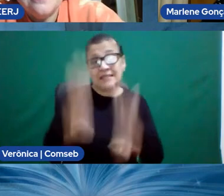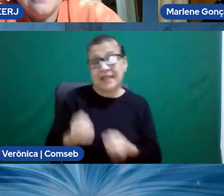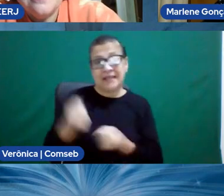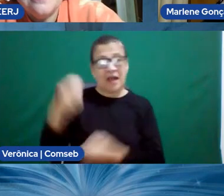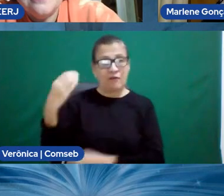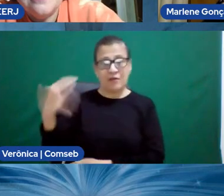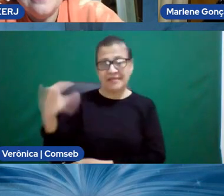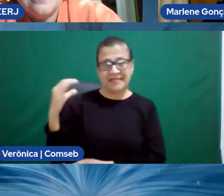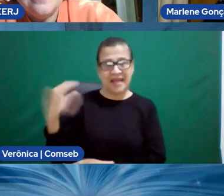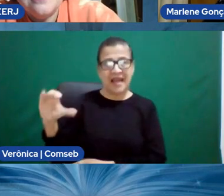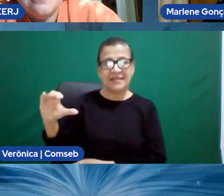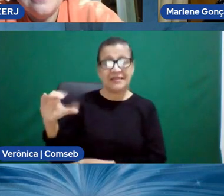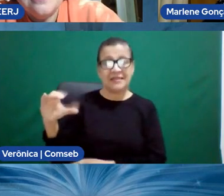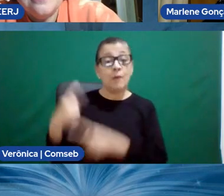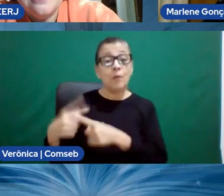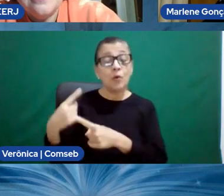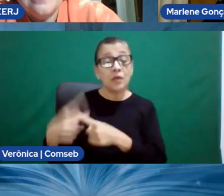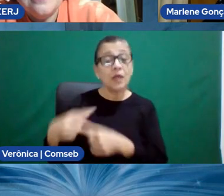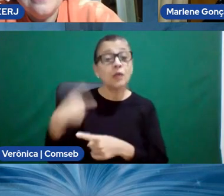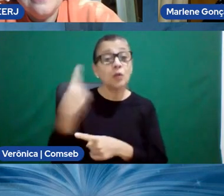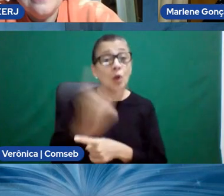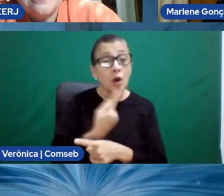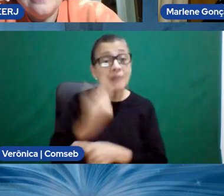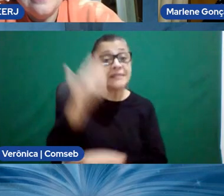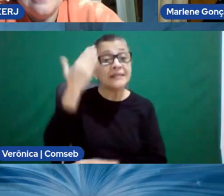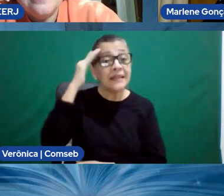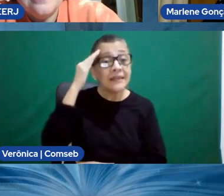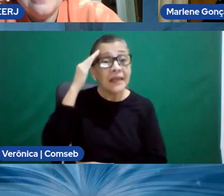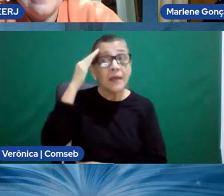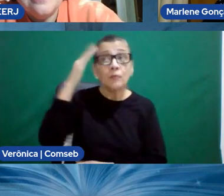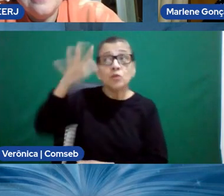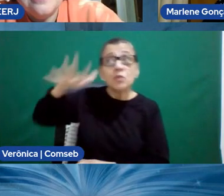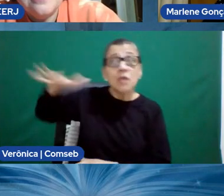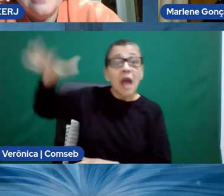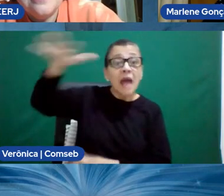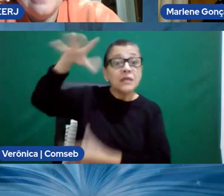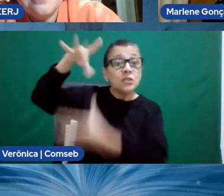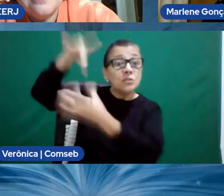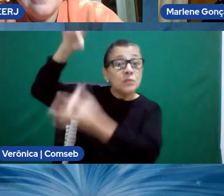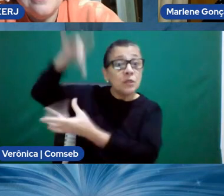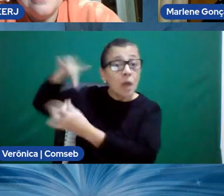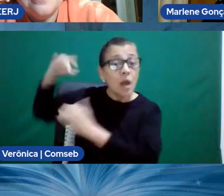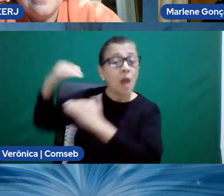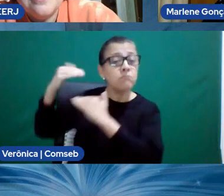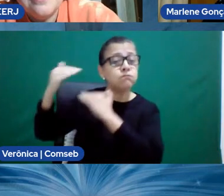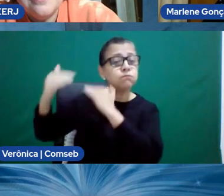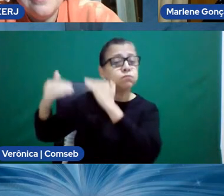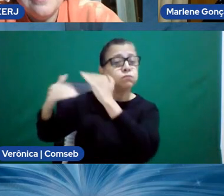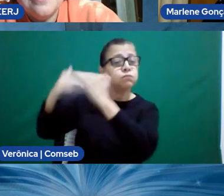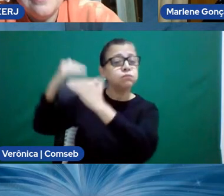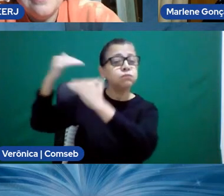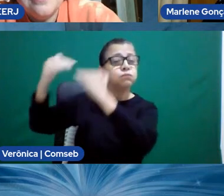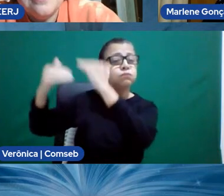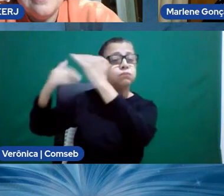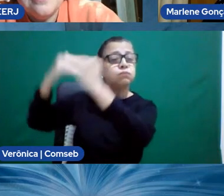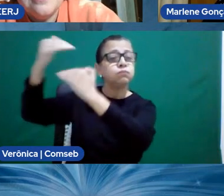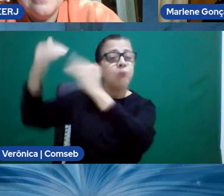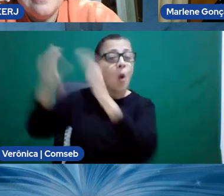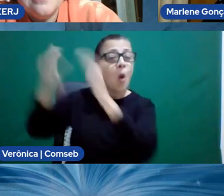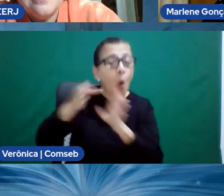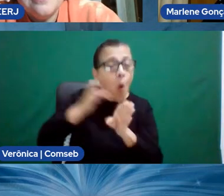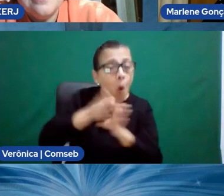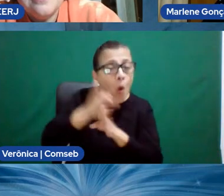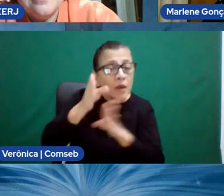que a espiritualidade altamente evoluída vem acompanhando, orientando toda essa